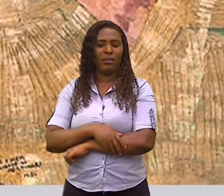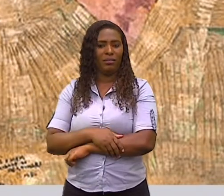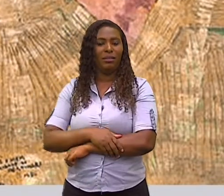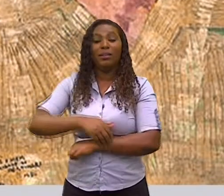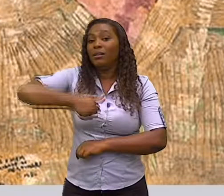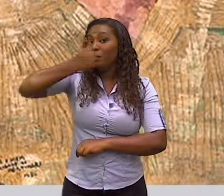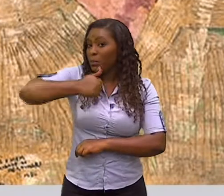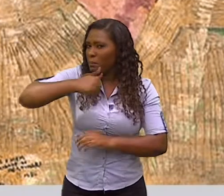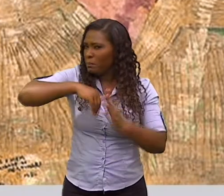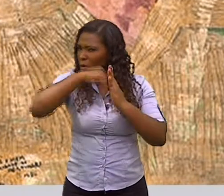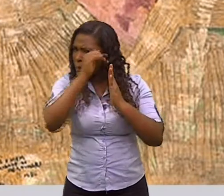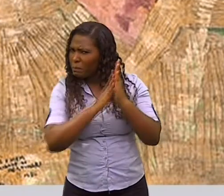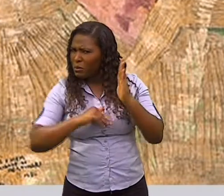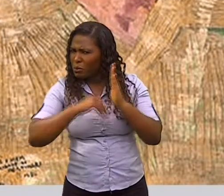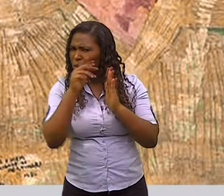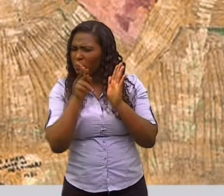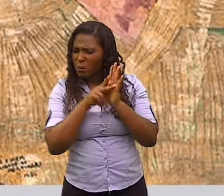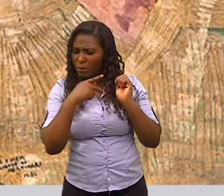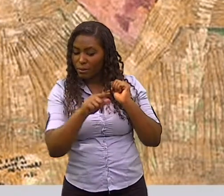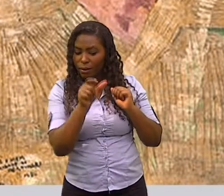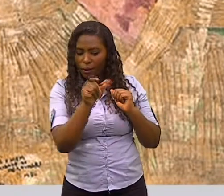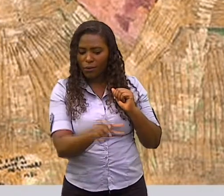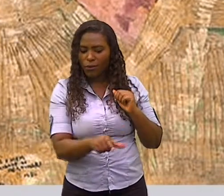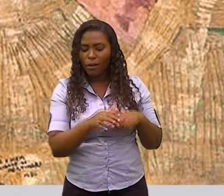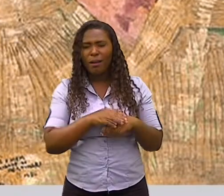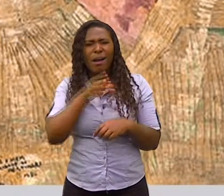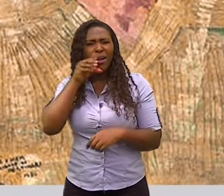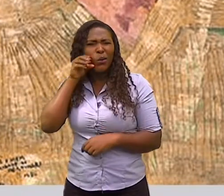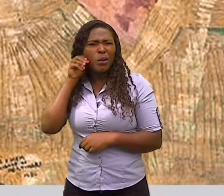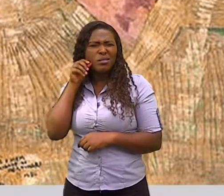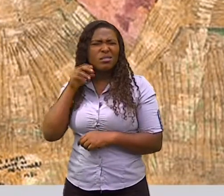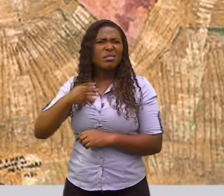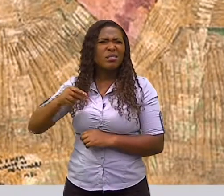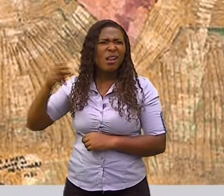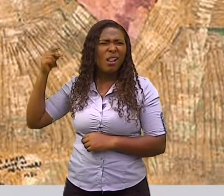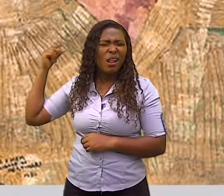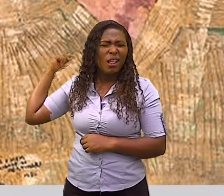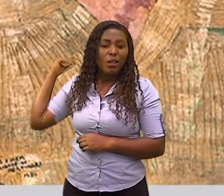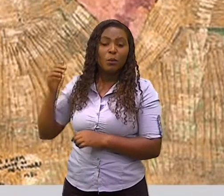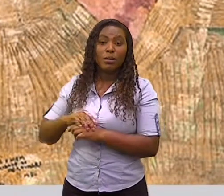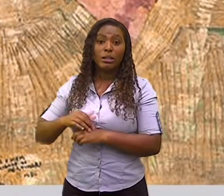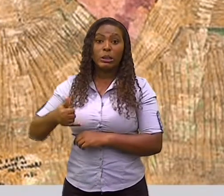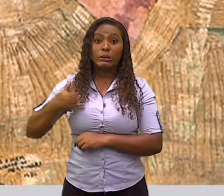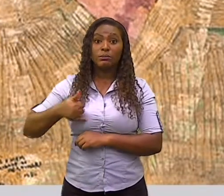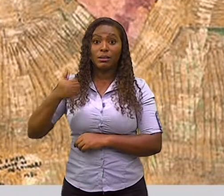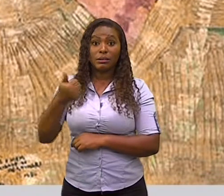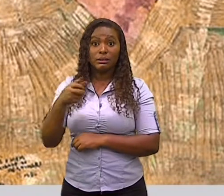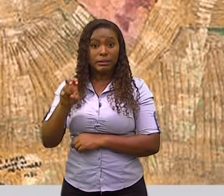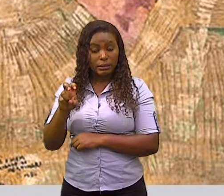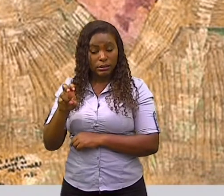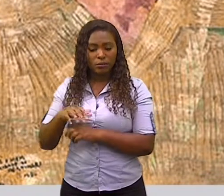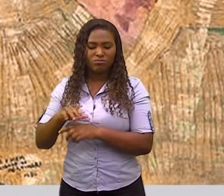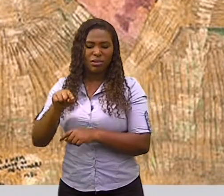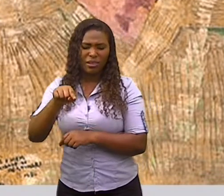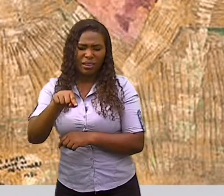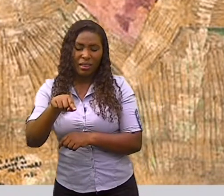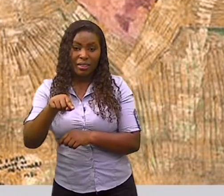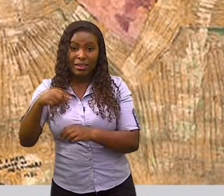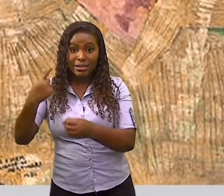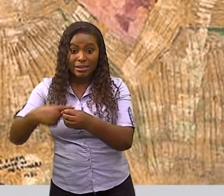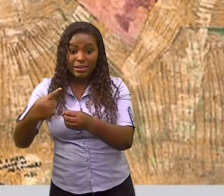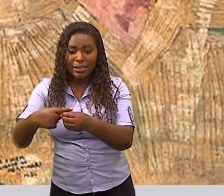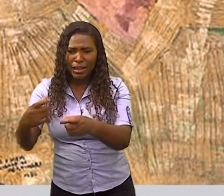cidade em Brodowski, isso adolescente. Aos 15 anos ele se mudou para o Rio de